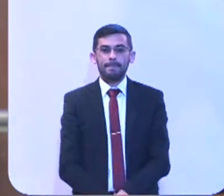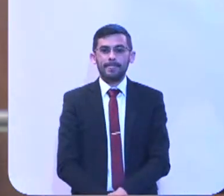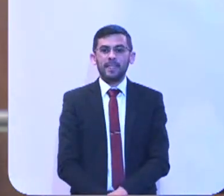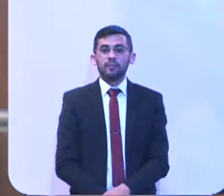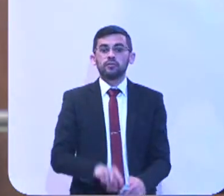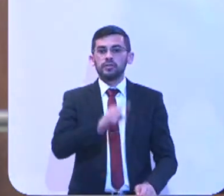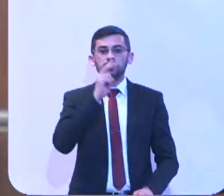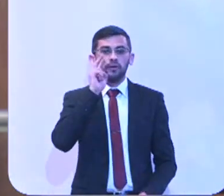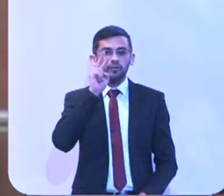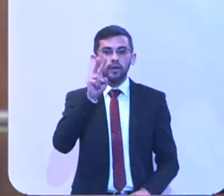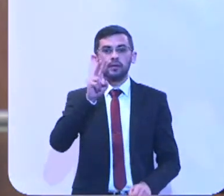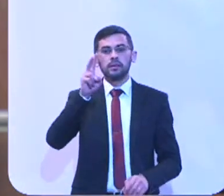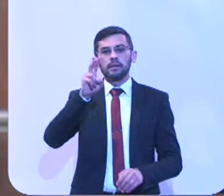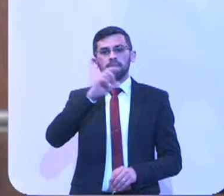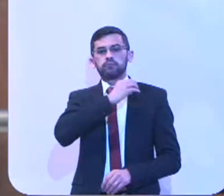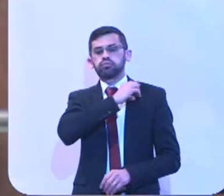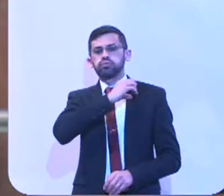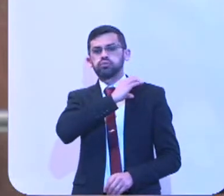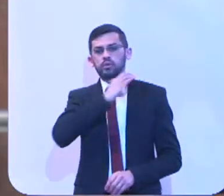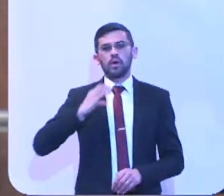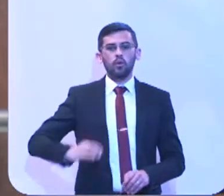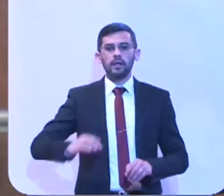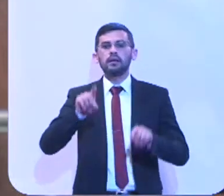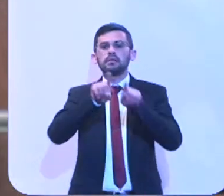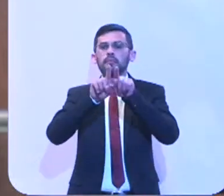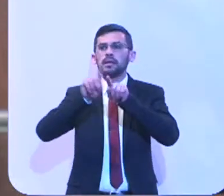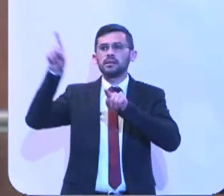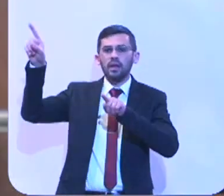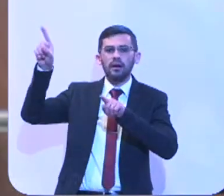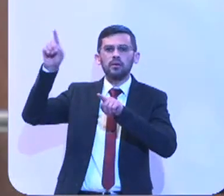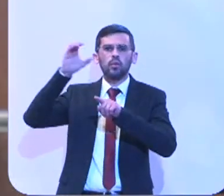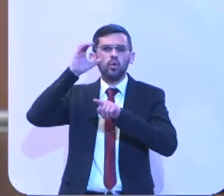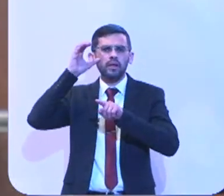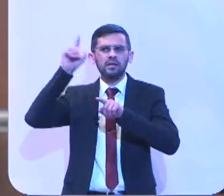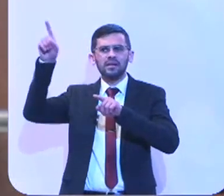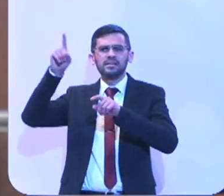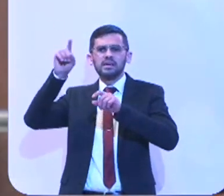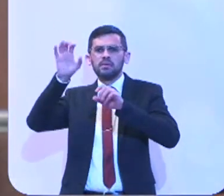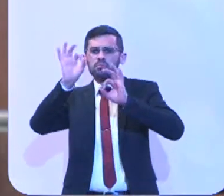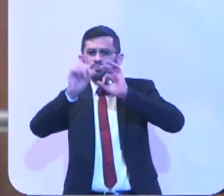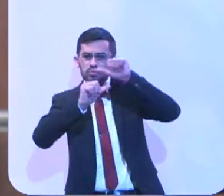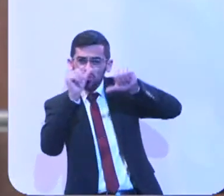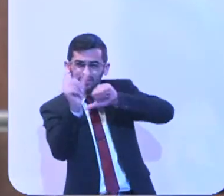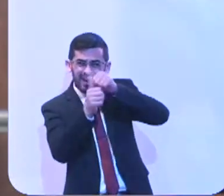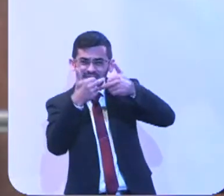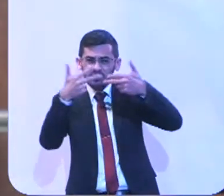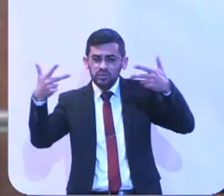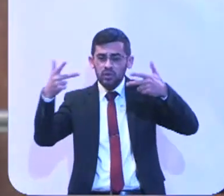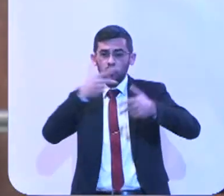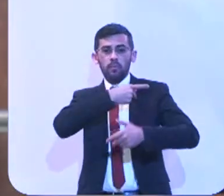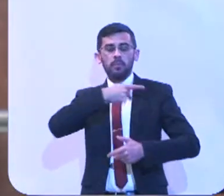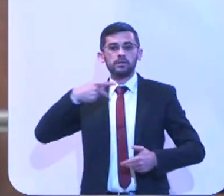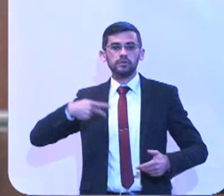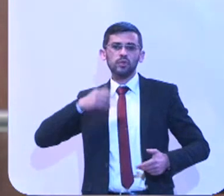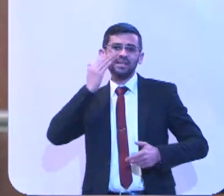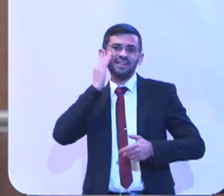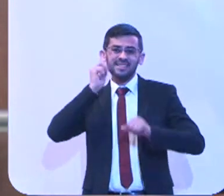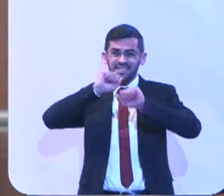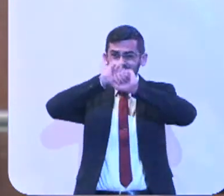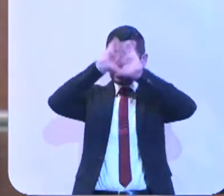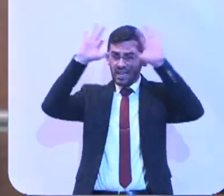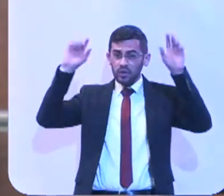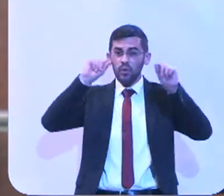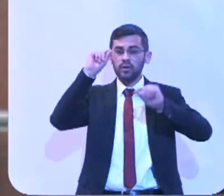Você vai ver o avivamento na Coreia. Deus começa a trabalhar nas estruturas. Um pastor entende que deveria